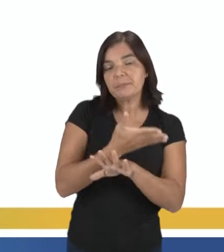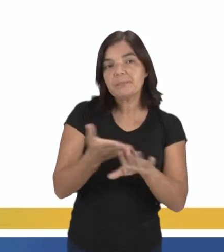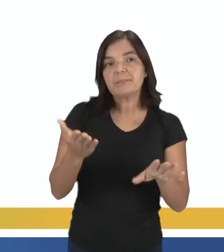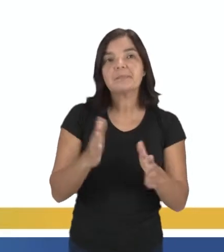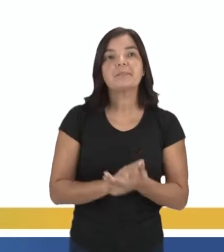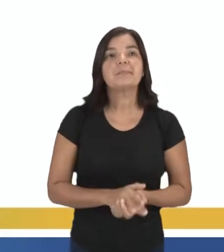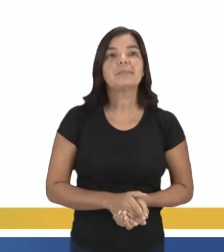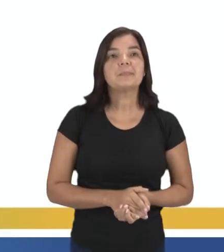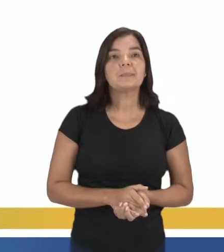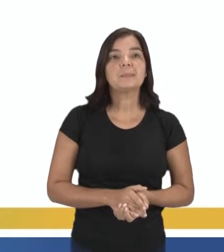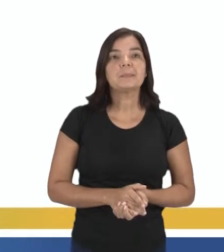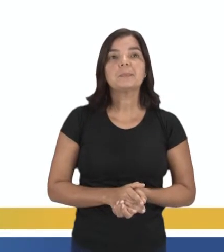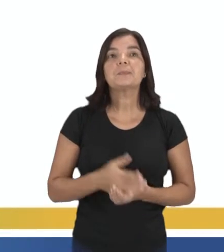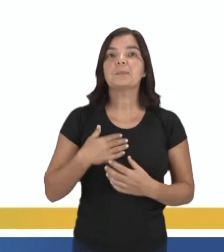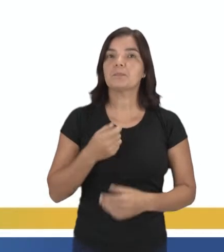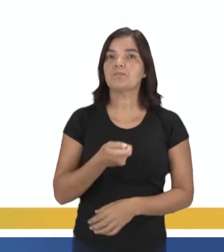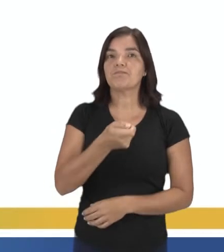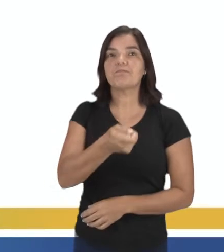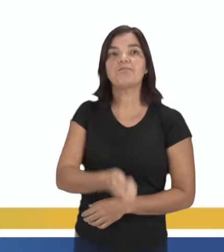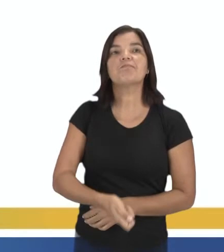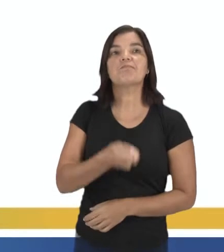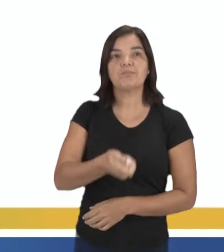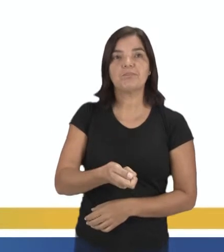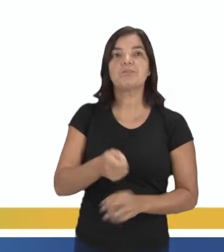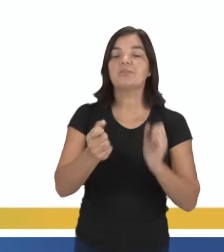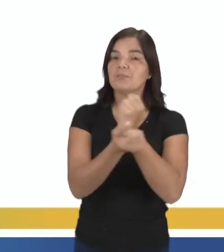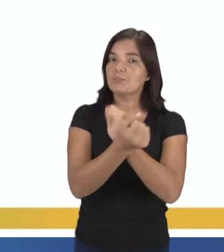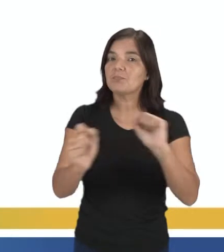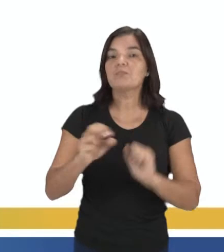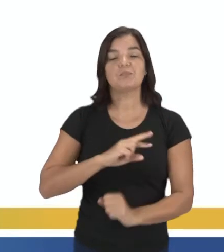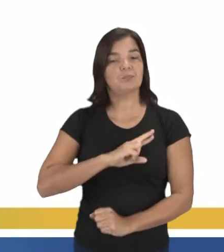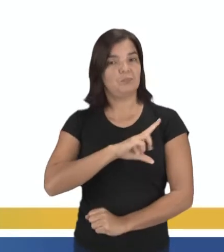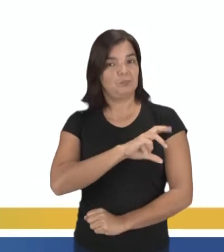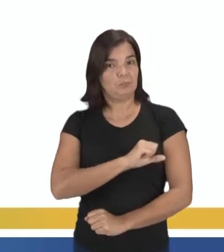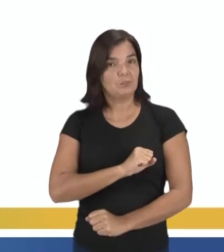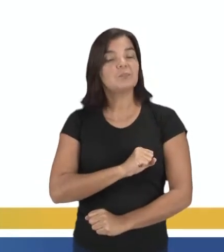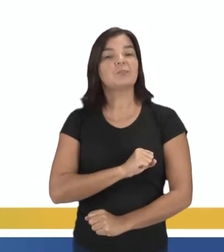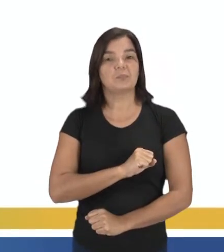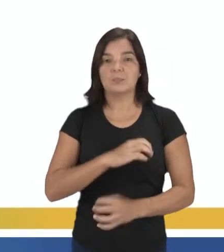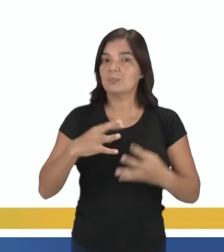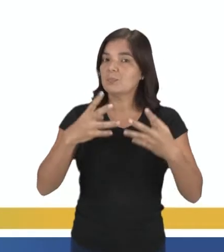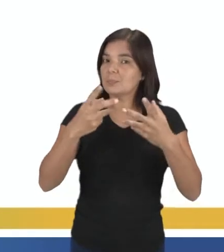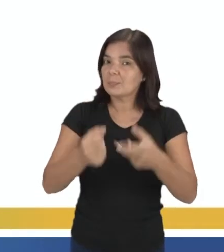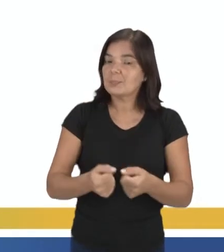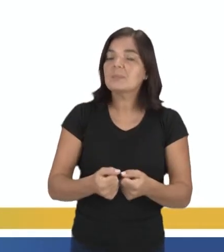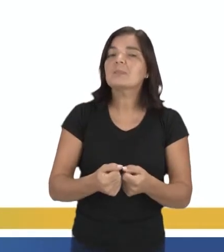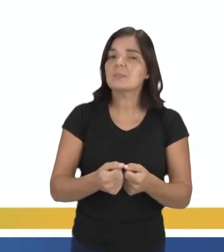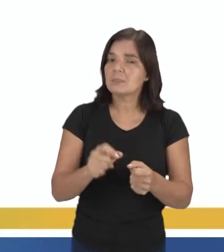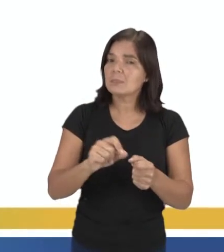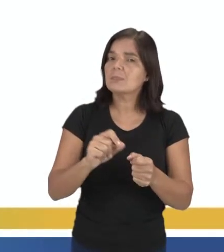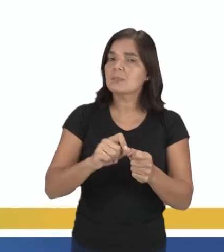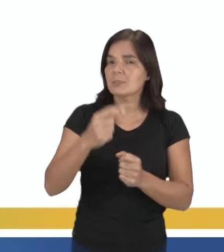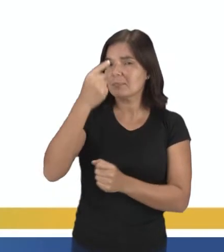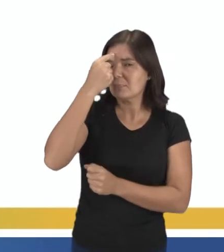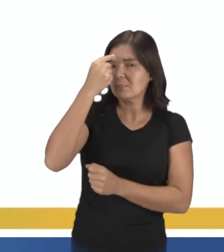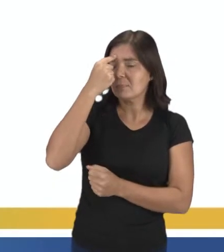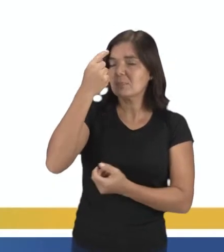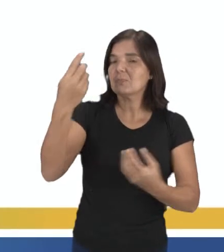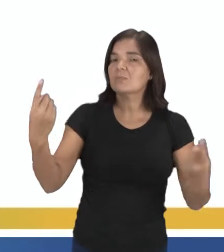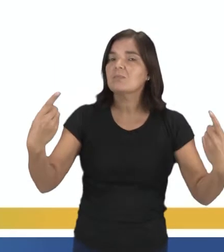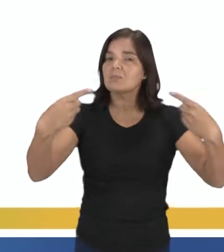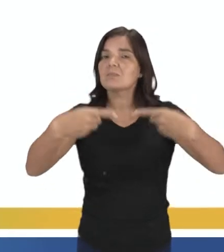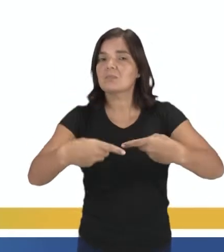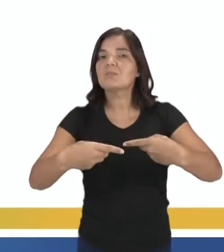dizer. A oposição aos anseios de uma liberdade romântica, ou seja, tudo eles faziam pensando em